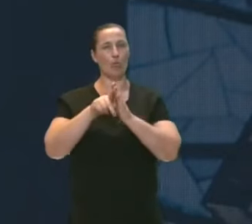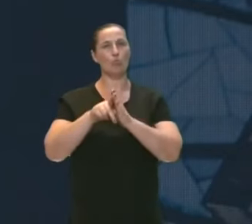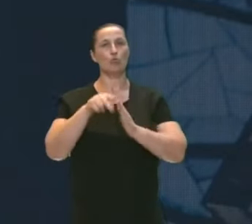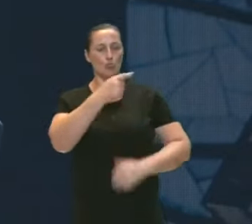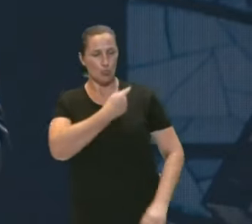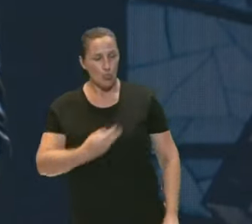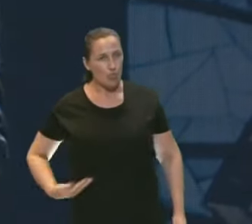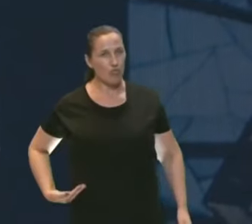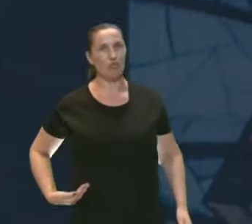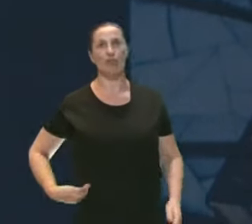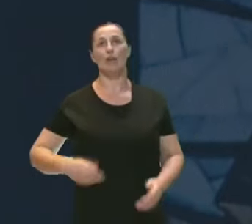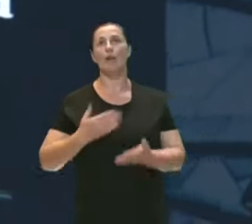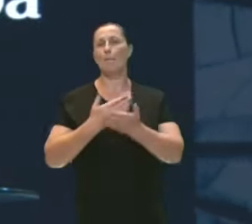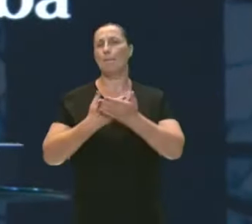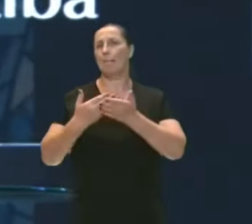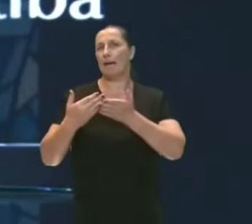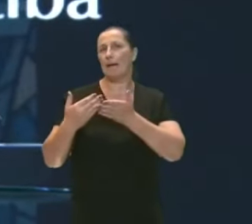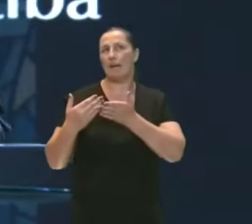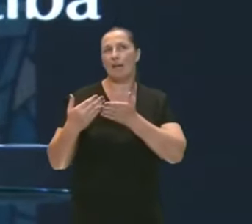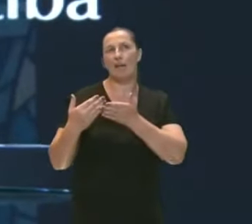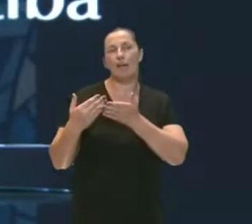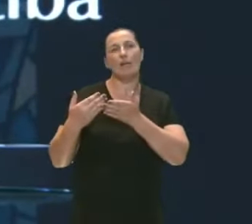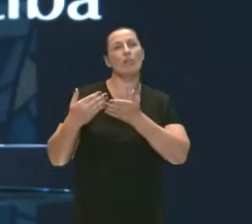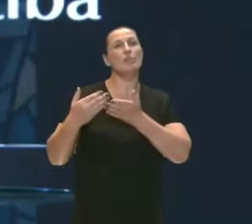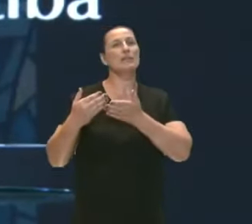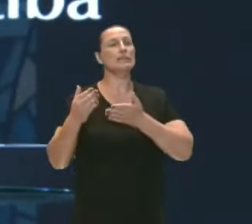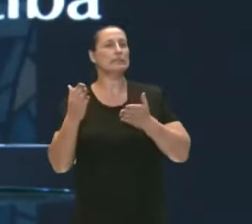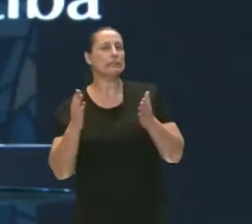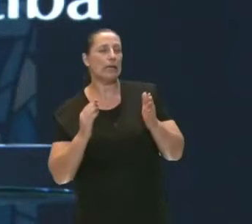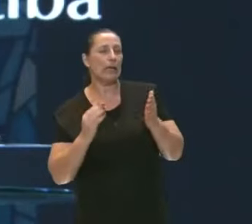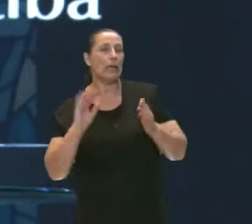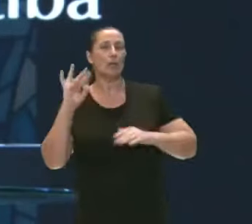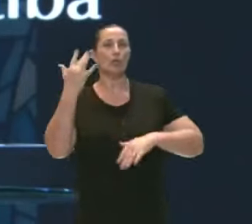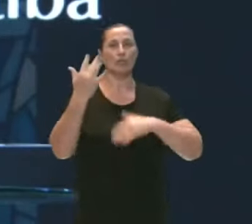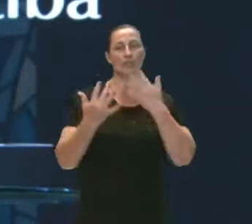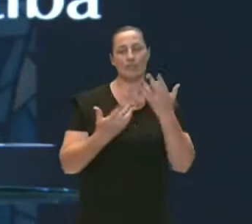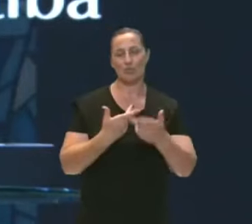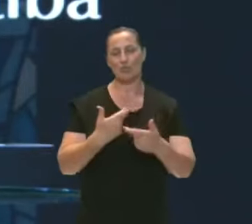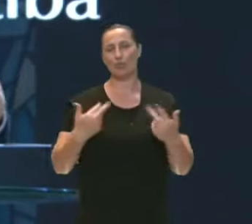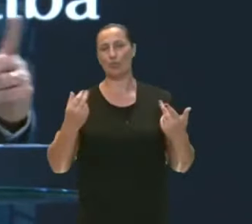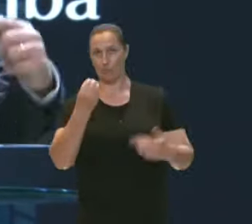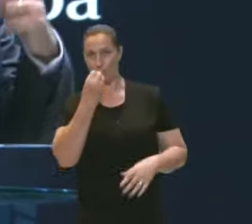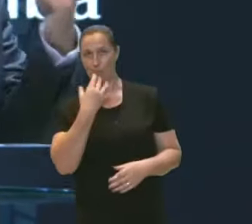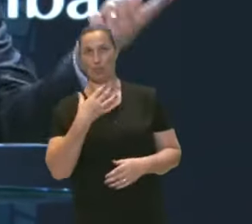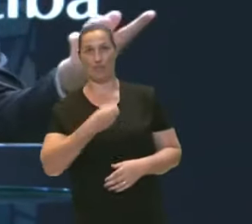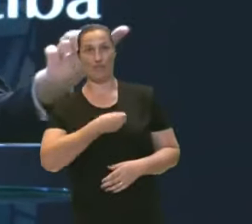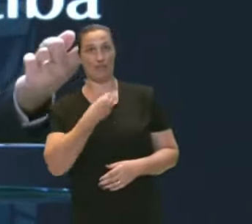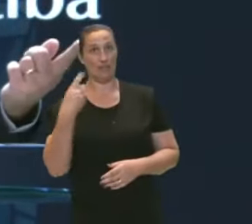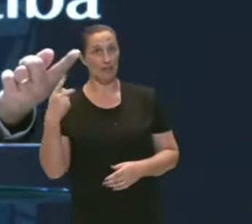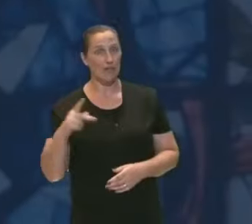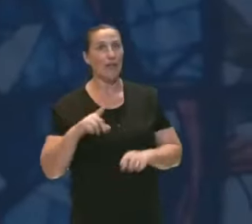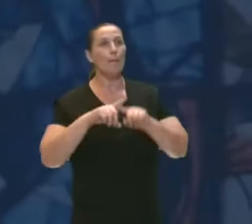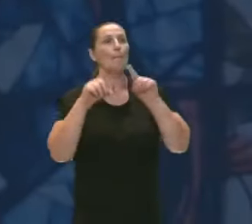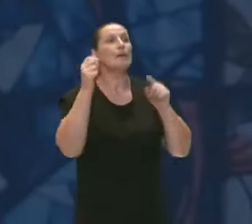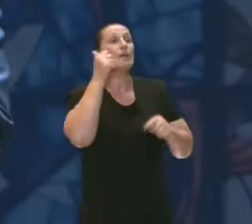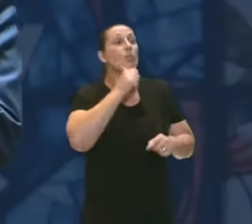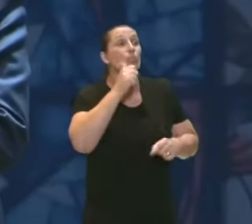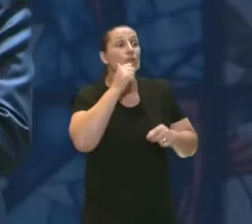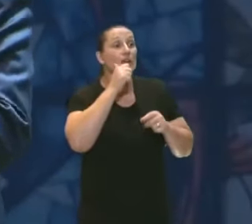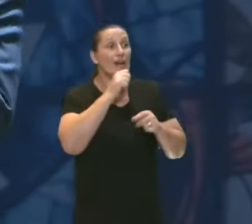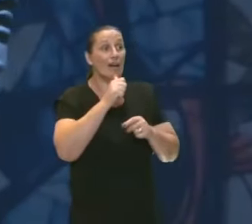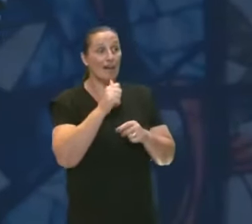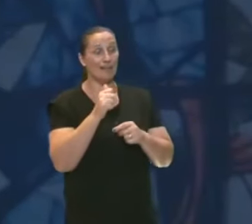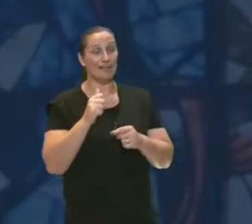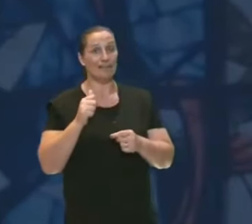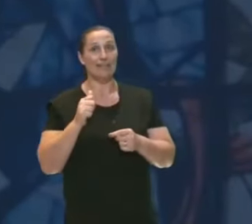ali, parece que a vida vai começar a entrar no eixo, mesmo sendo escravo. E ali então a esposa de Potifar começa